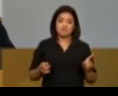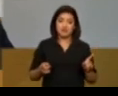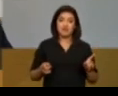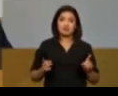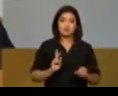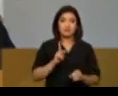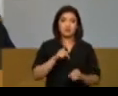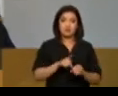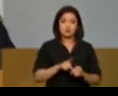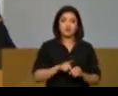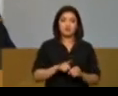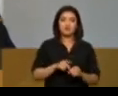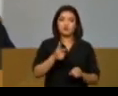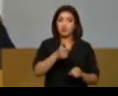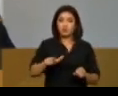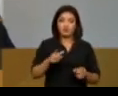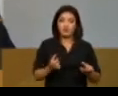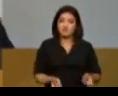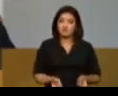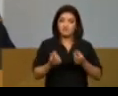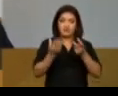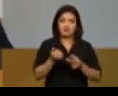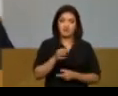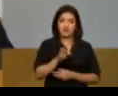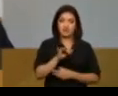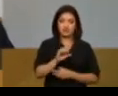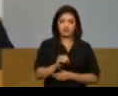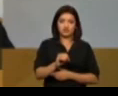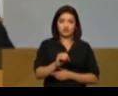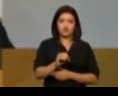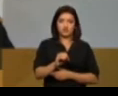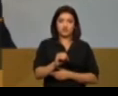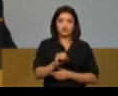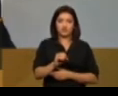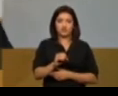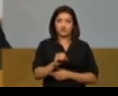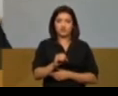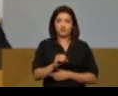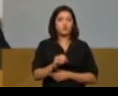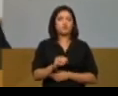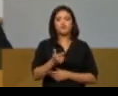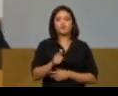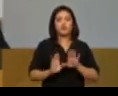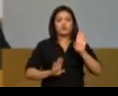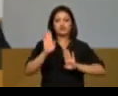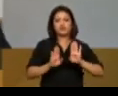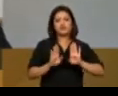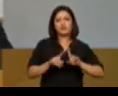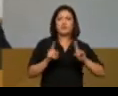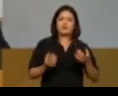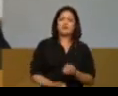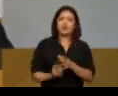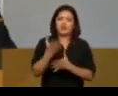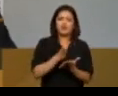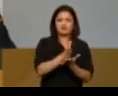da Petrobras a venda de ativos sem licitação mediante a criação de subsidiárias, data vênia.